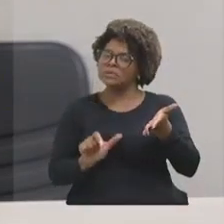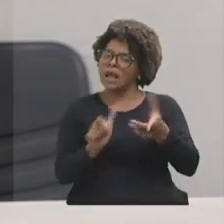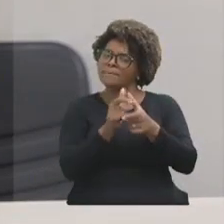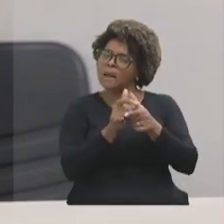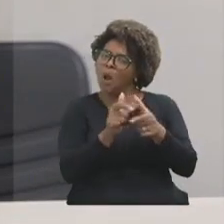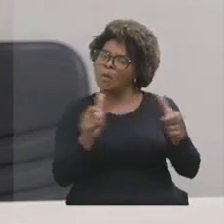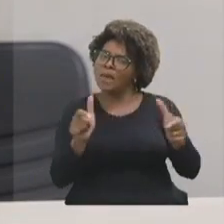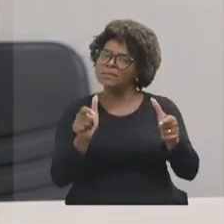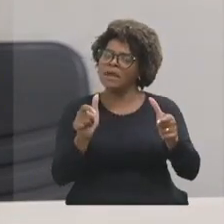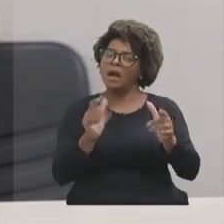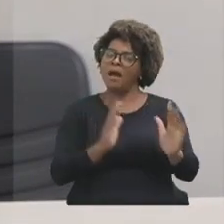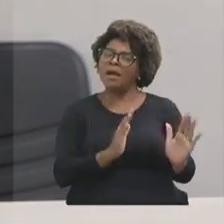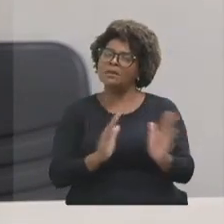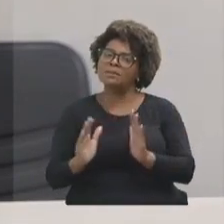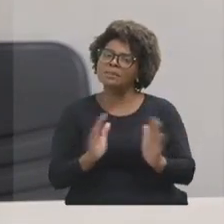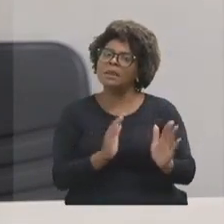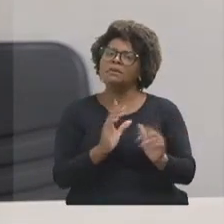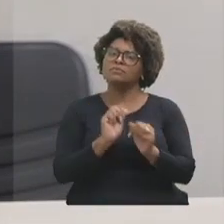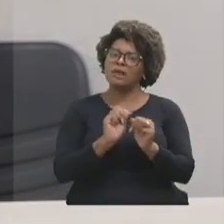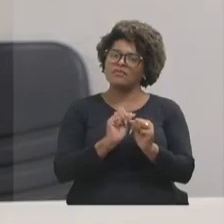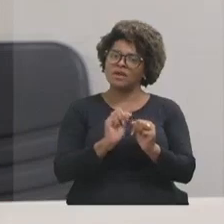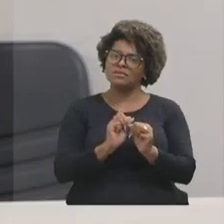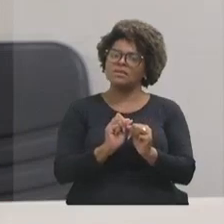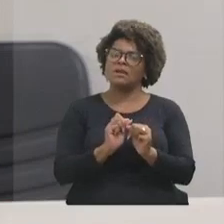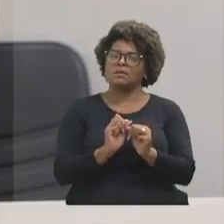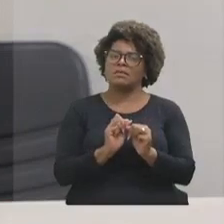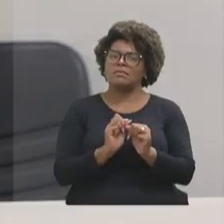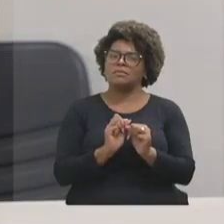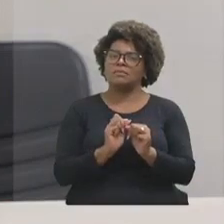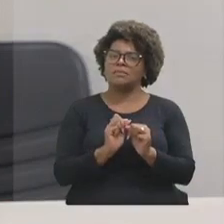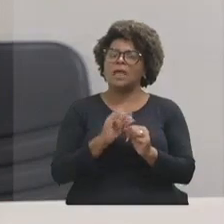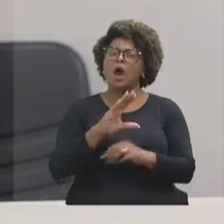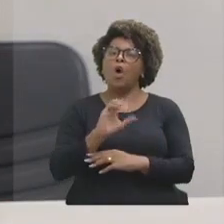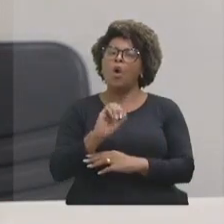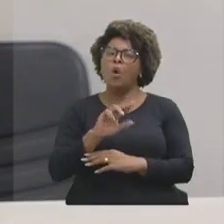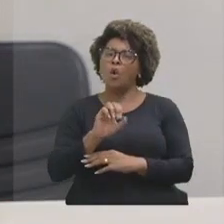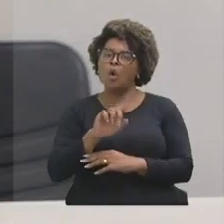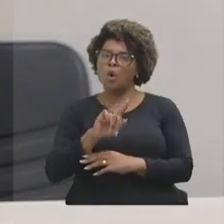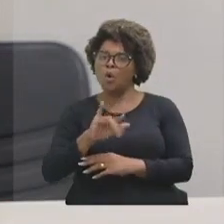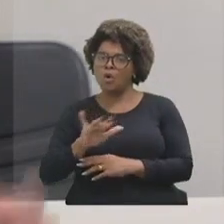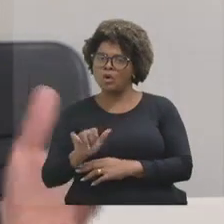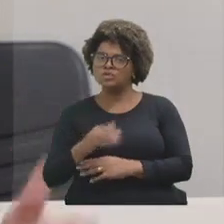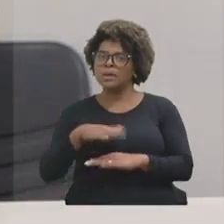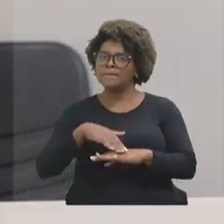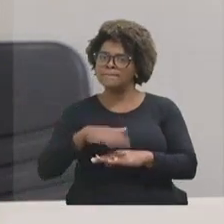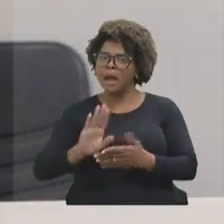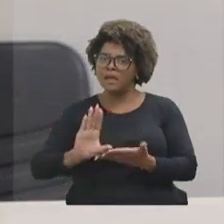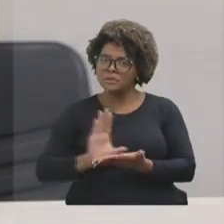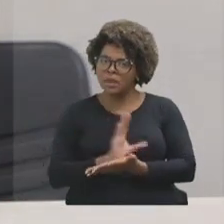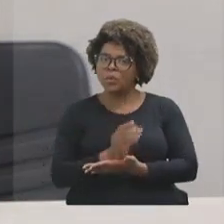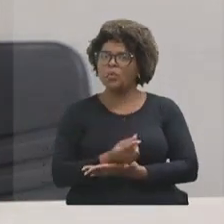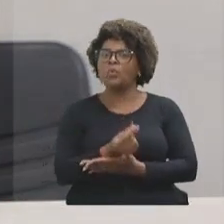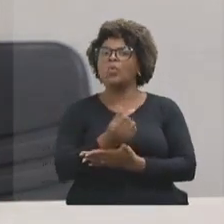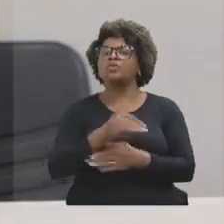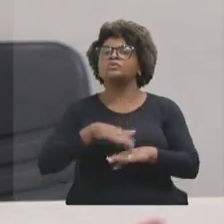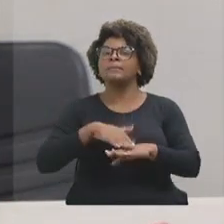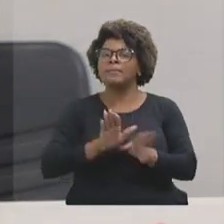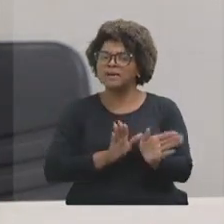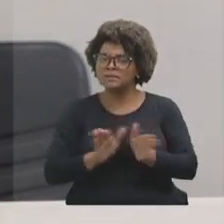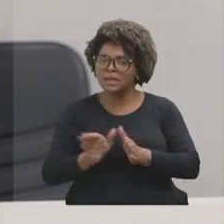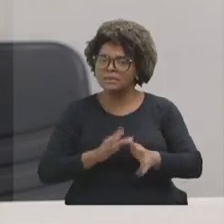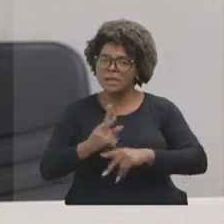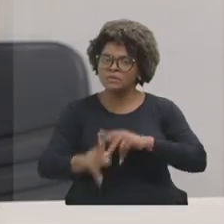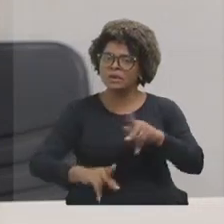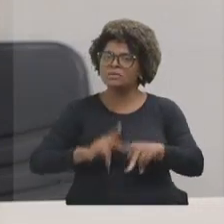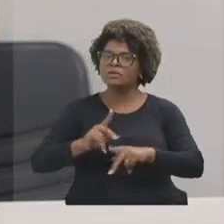Oncologia no estado de Minas houverso já se comprometeu com a gente ou seja mais recursos nós vão dar mais acesso à população Mas temos